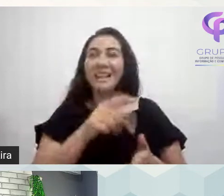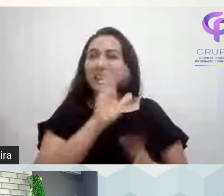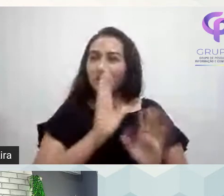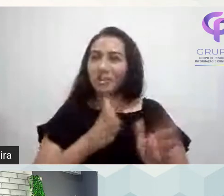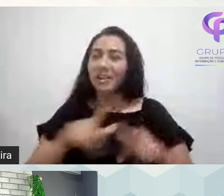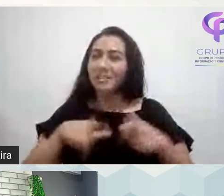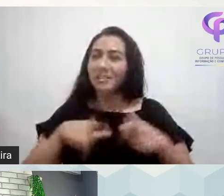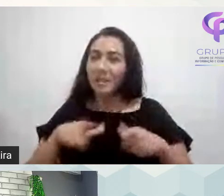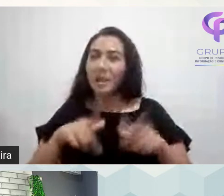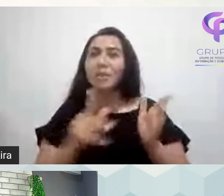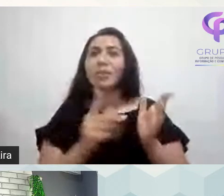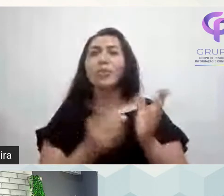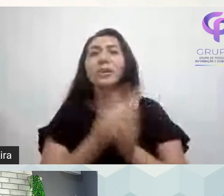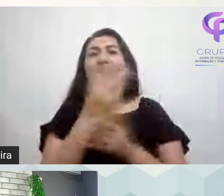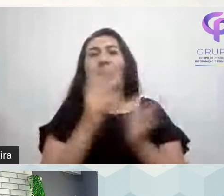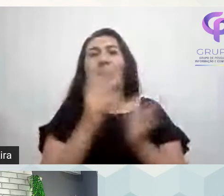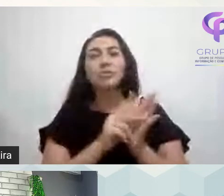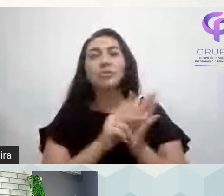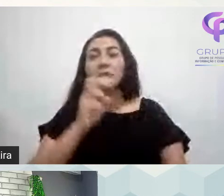dinheiro para nós.